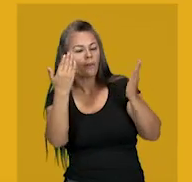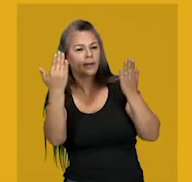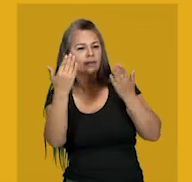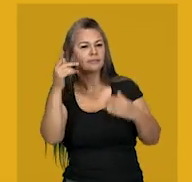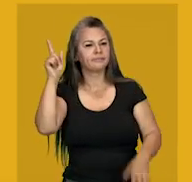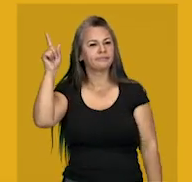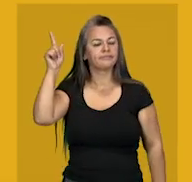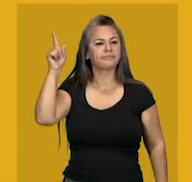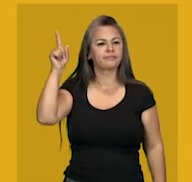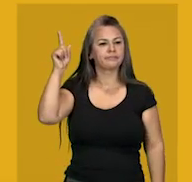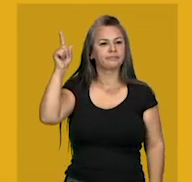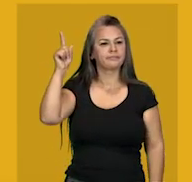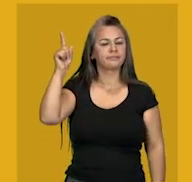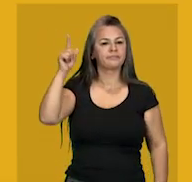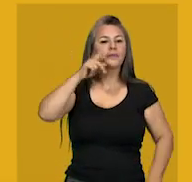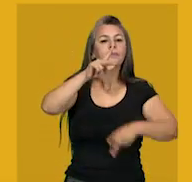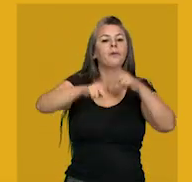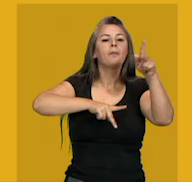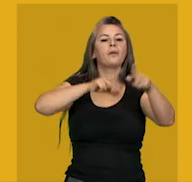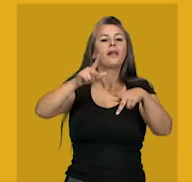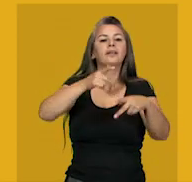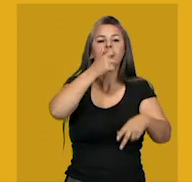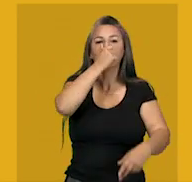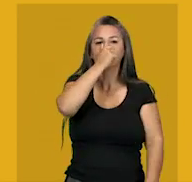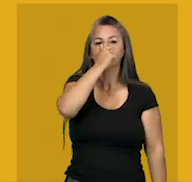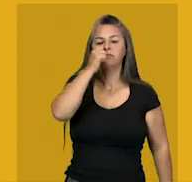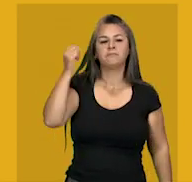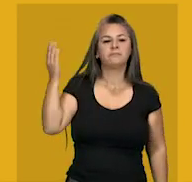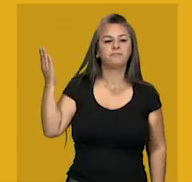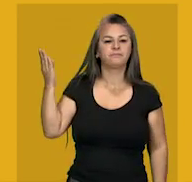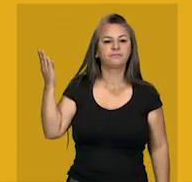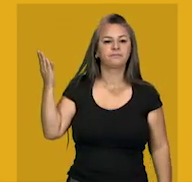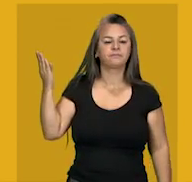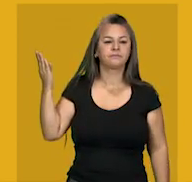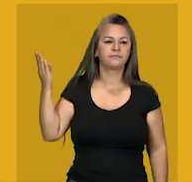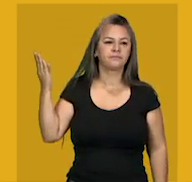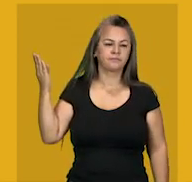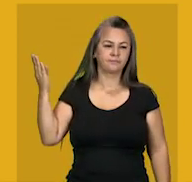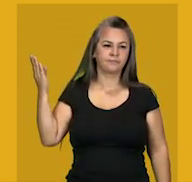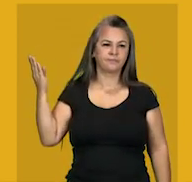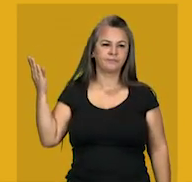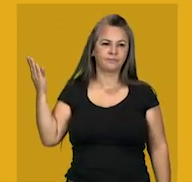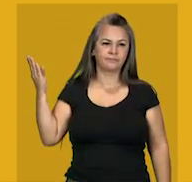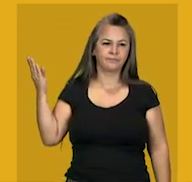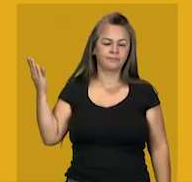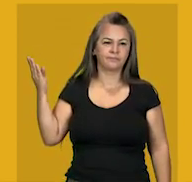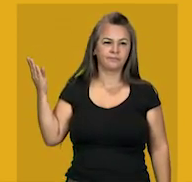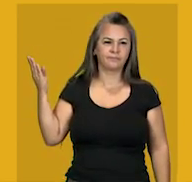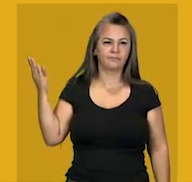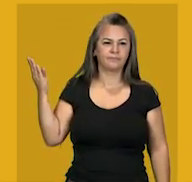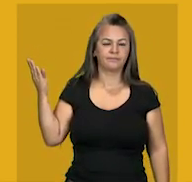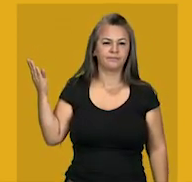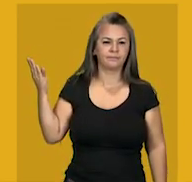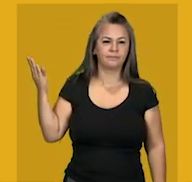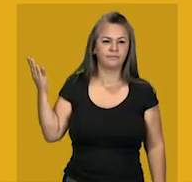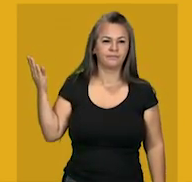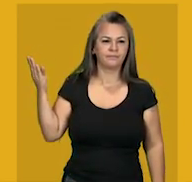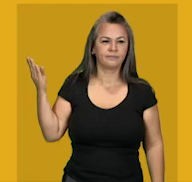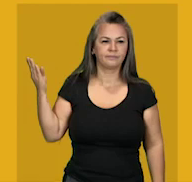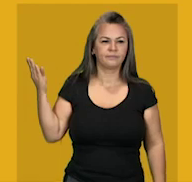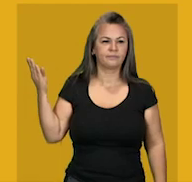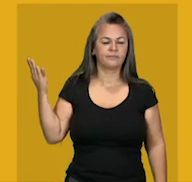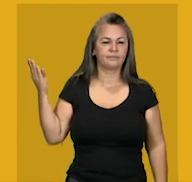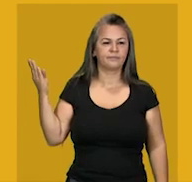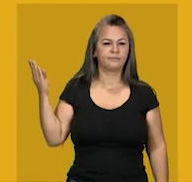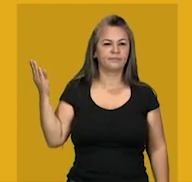o Brasil tem 211 milhões. O Japão, que é pequenininho, como eu falei com vocês, tem metade da população brasileira, praticamente. A Coreia